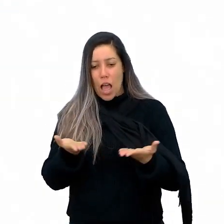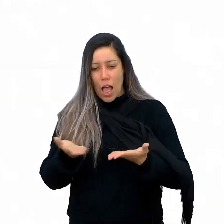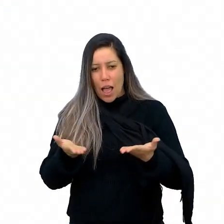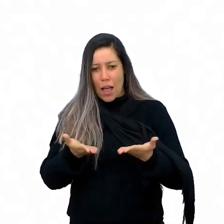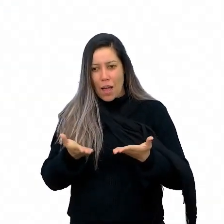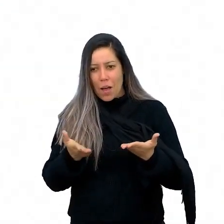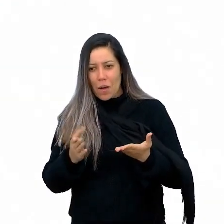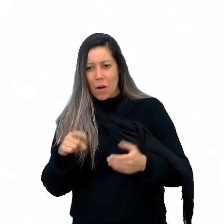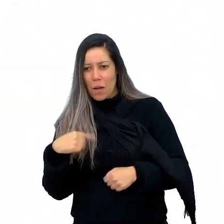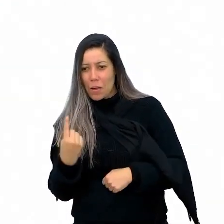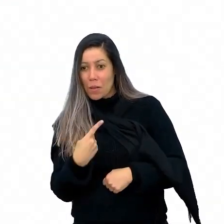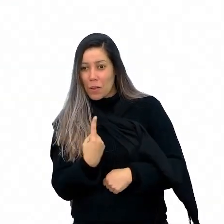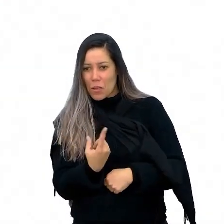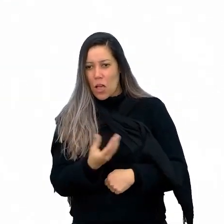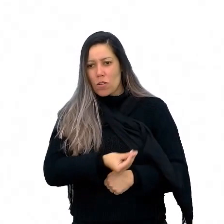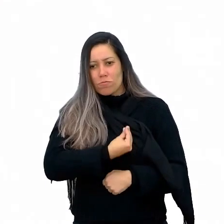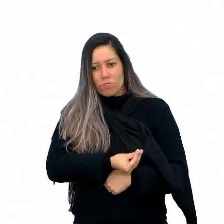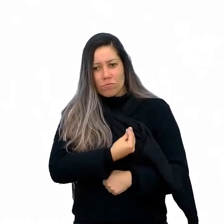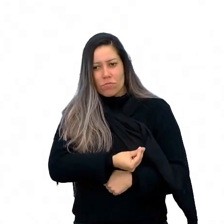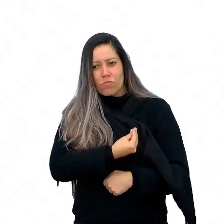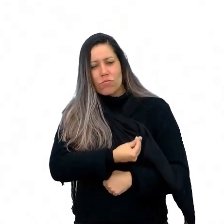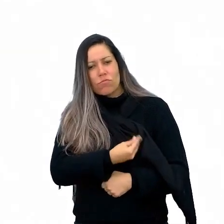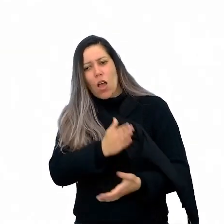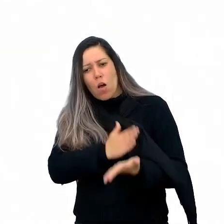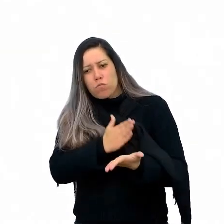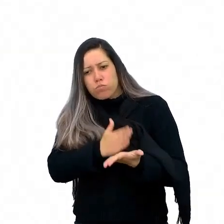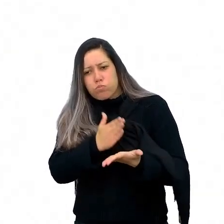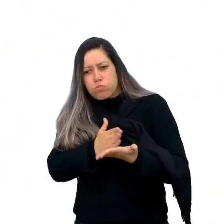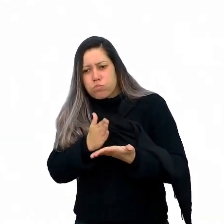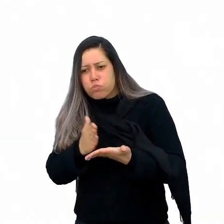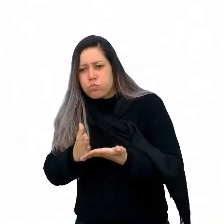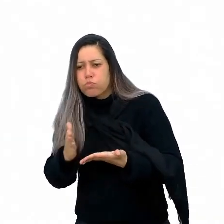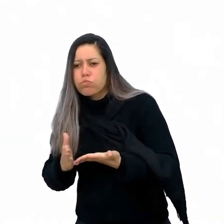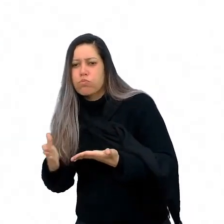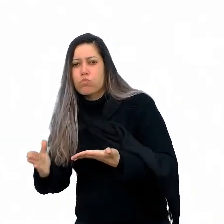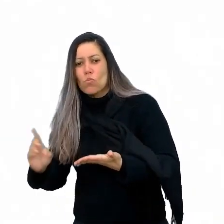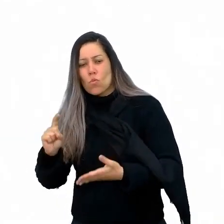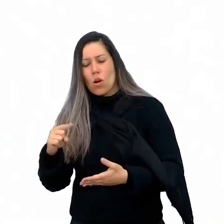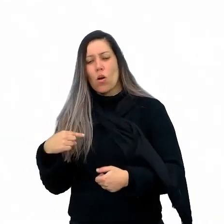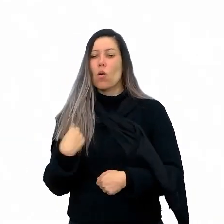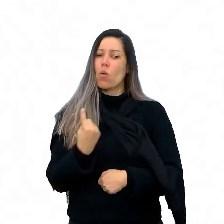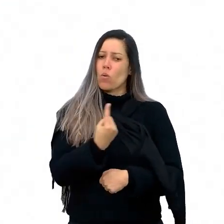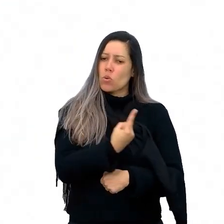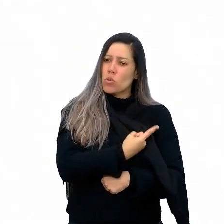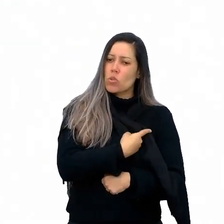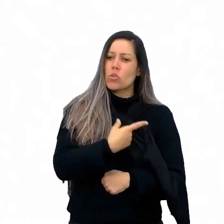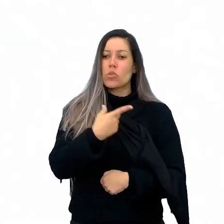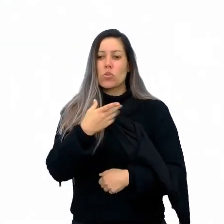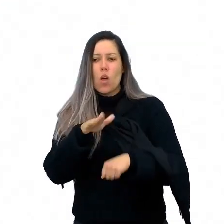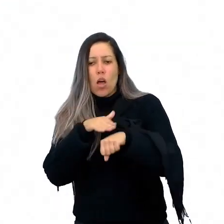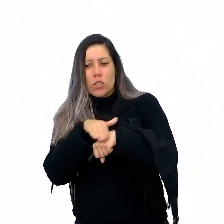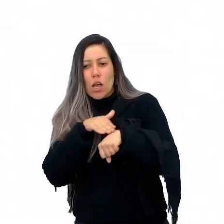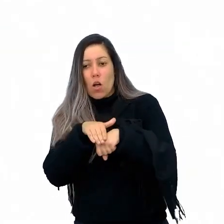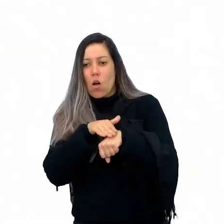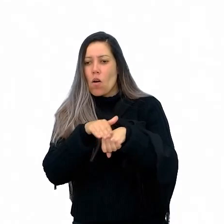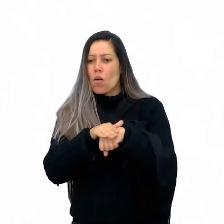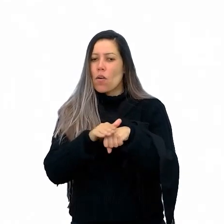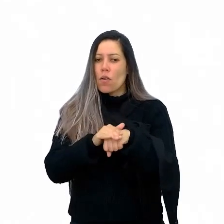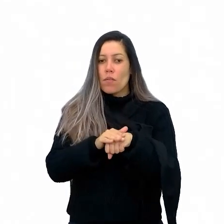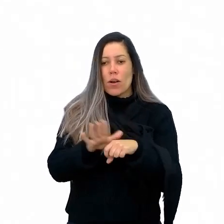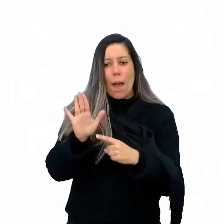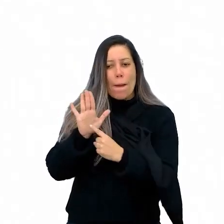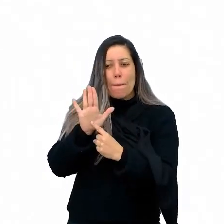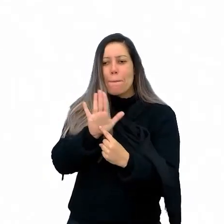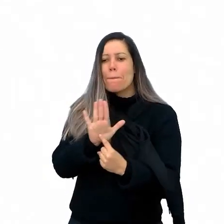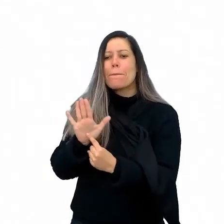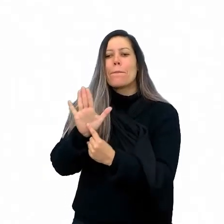momento da etapa, né, a nossa fala aqui é tentando abranger e olhar